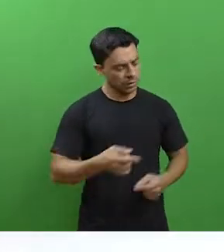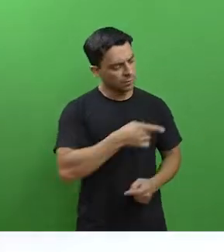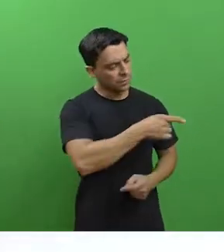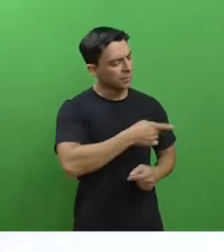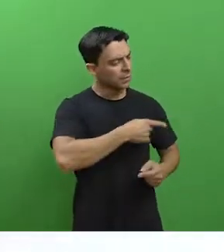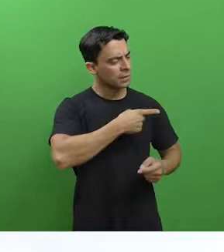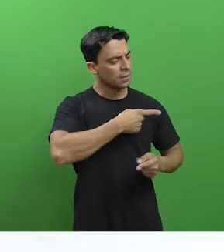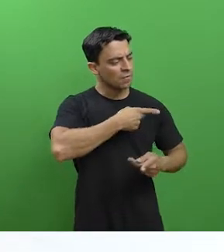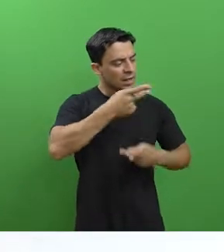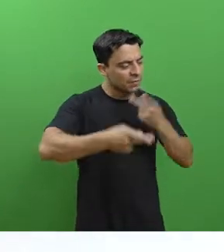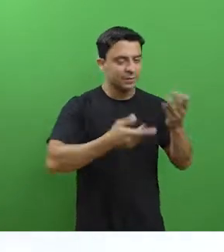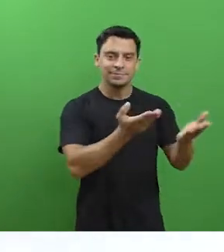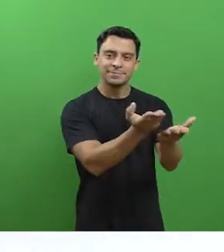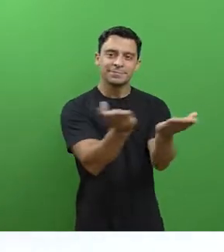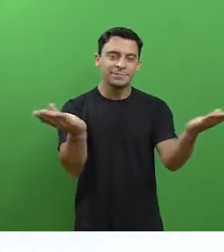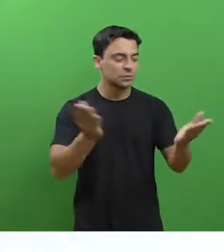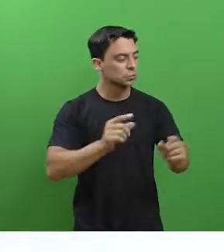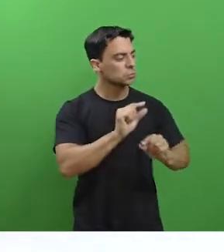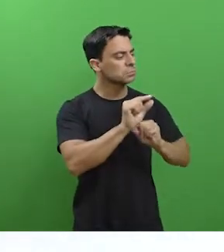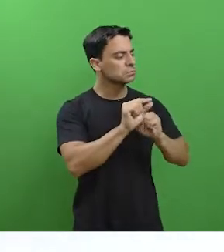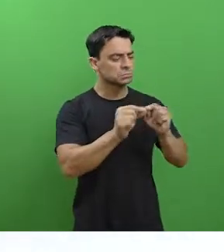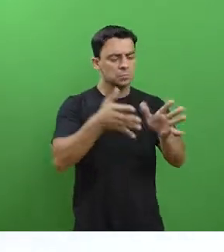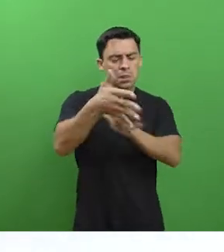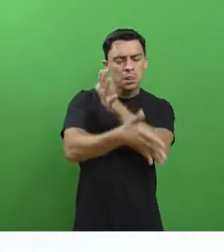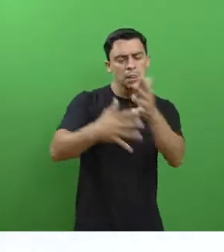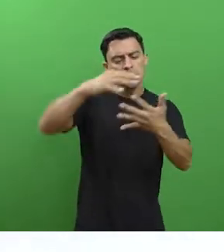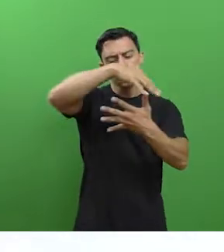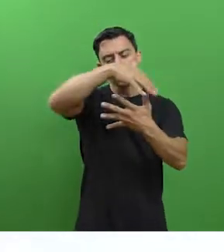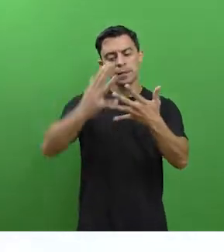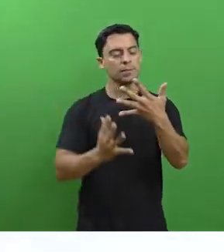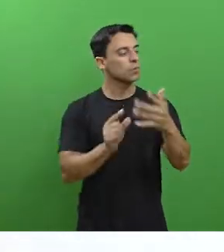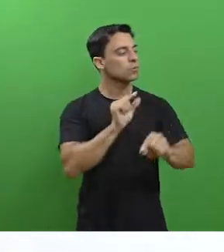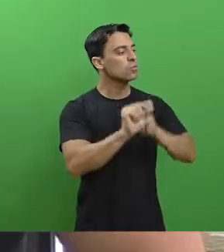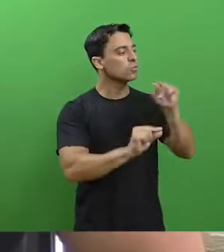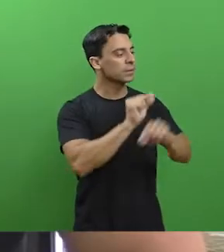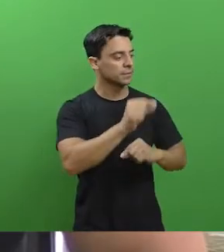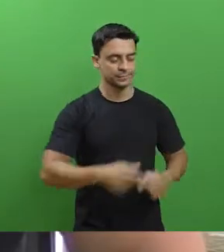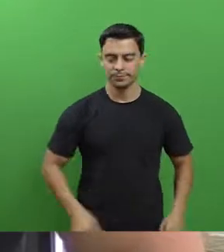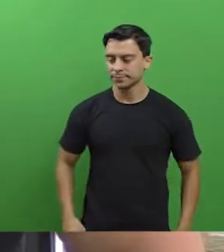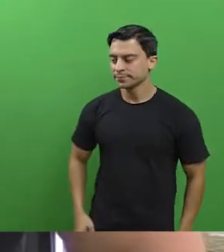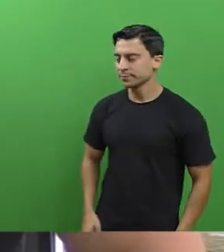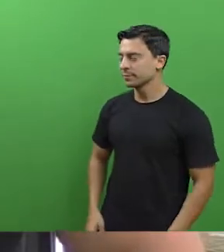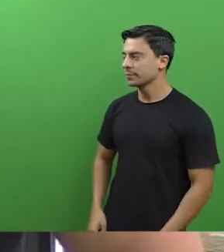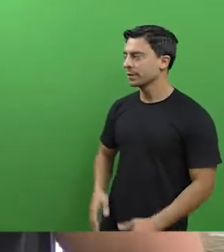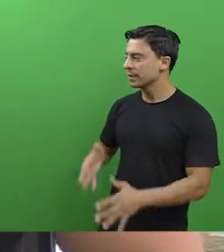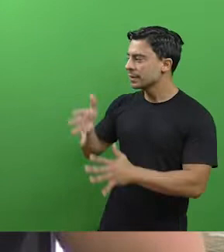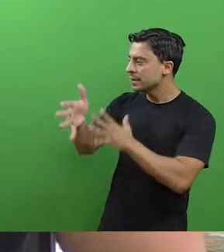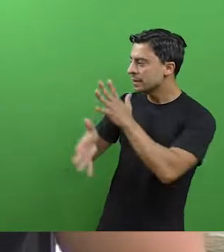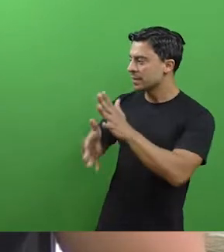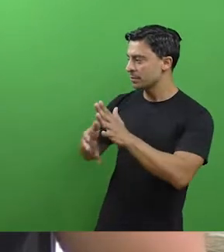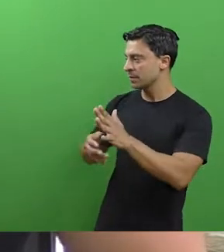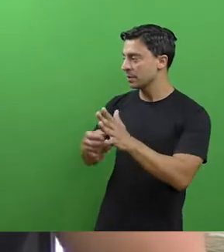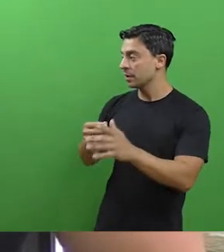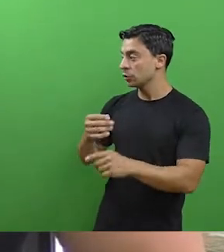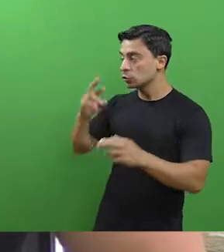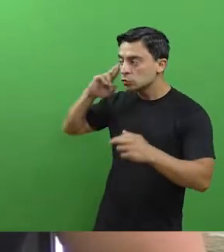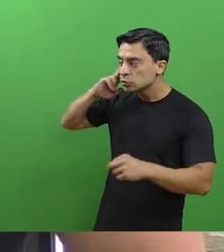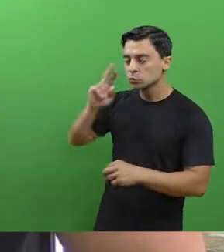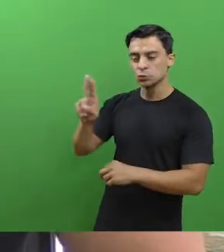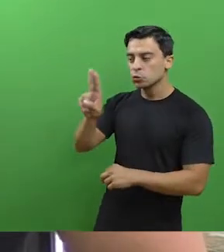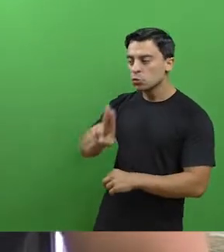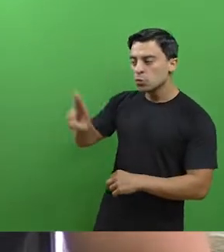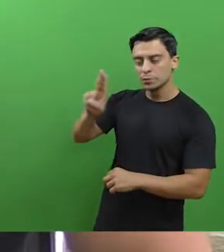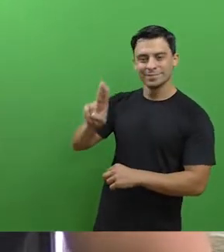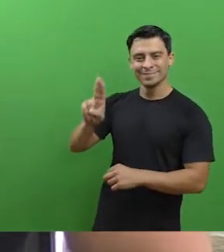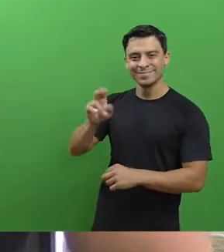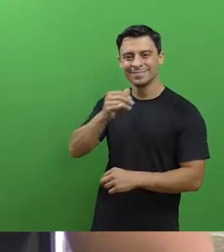que você falasse assim ao nosso público. O que é Libras? Libras é a língua que o surdo ele usa para se comunicar, né?